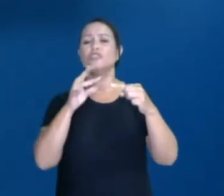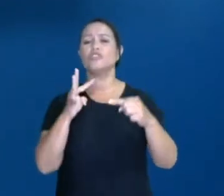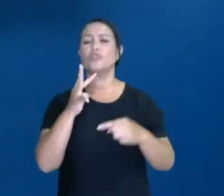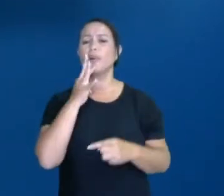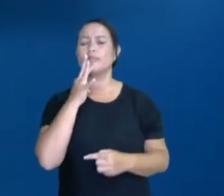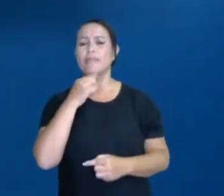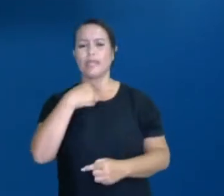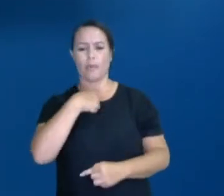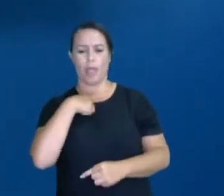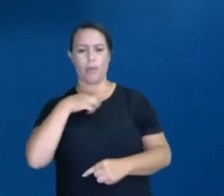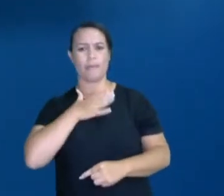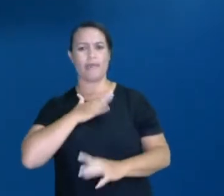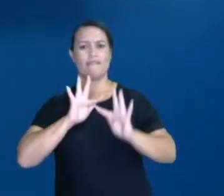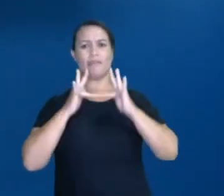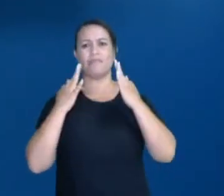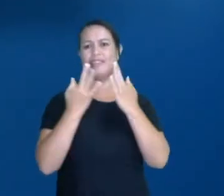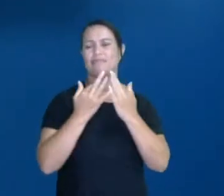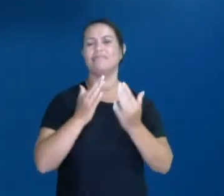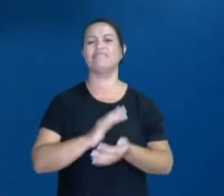e minha família.